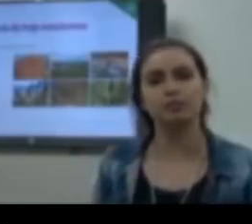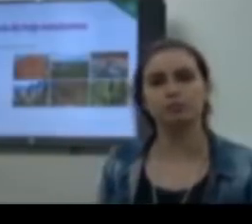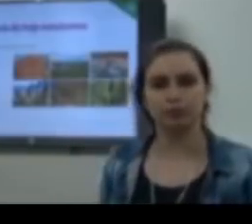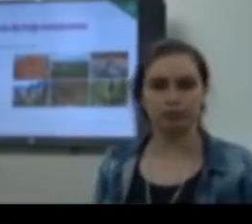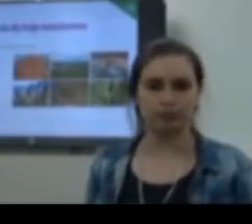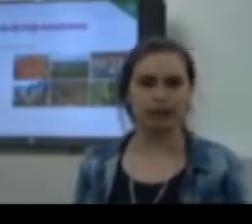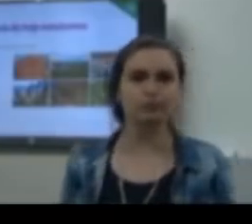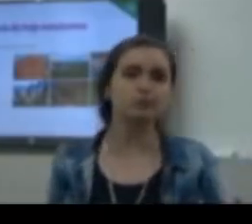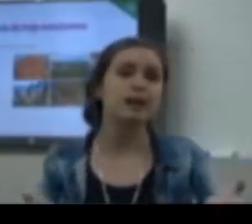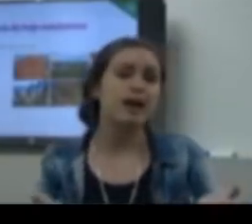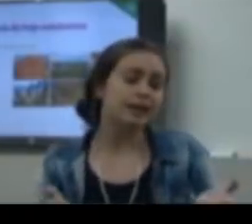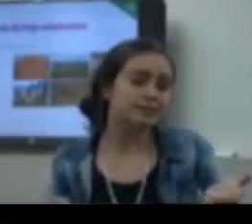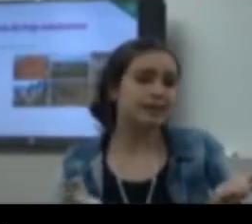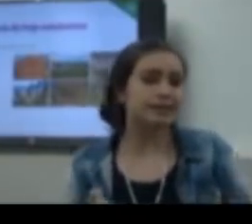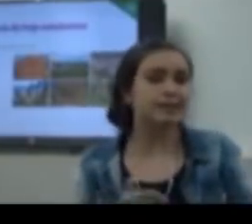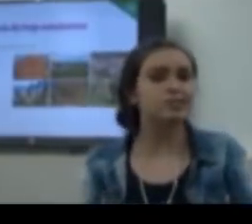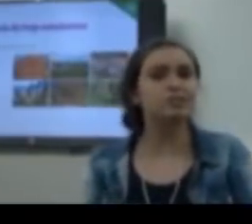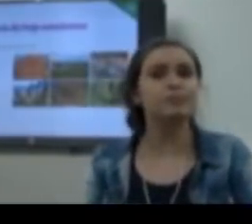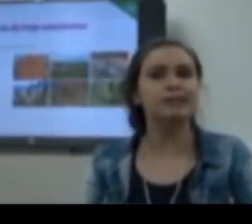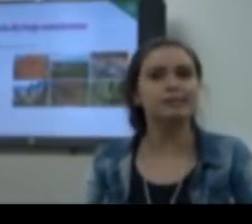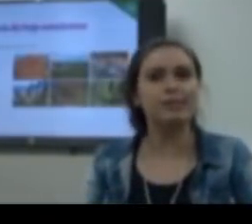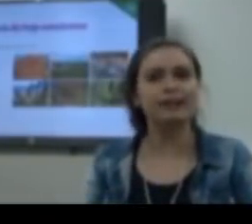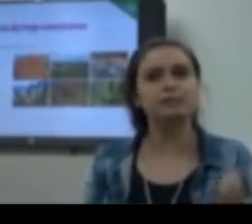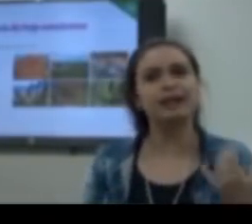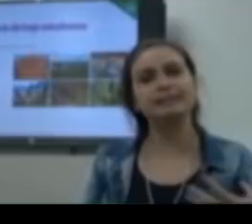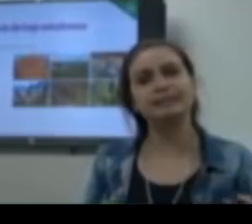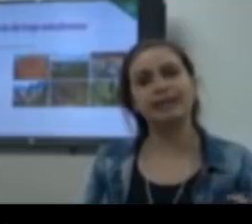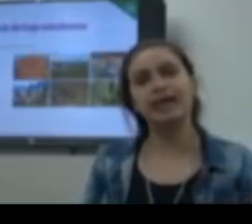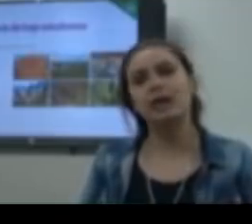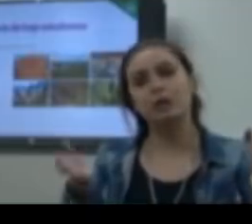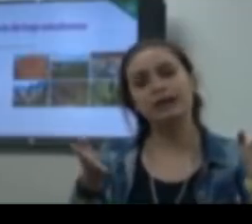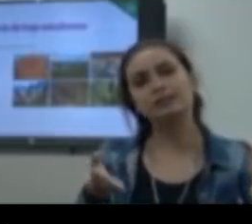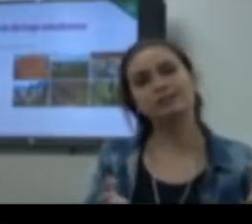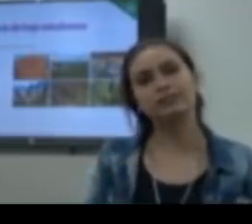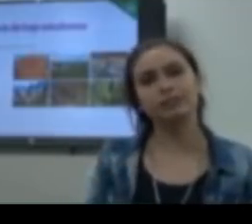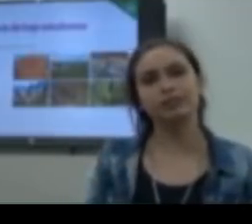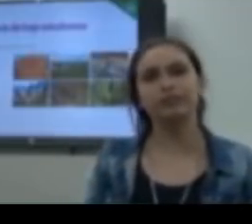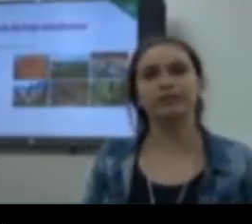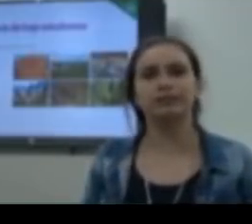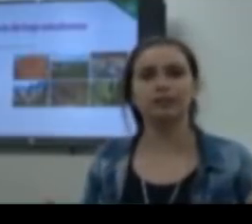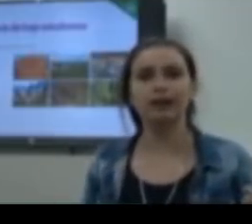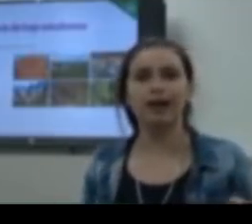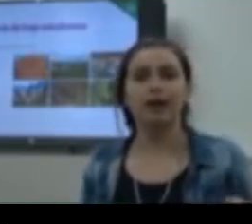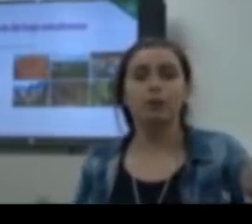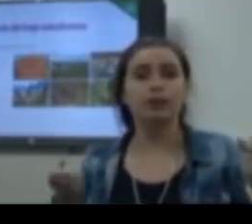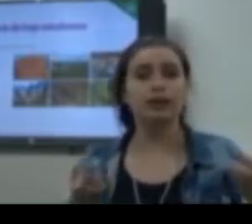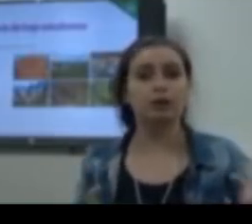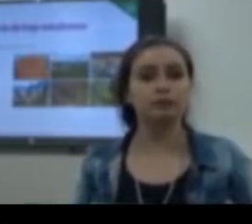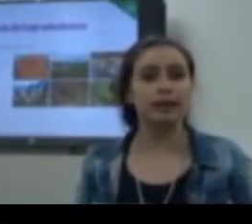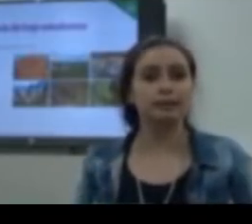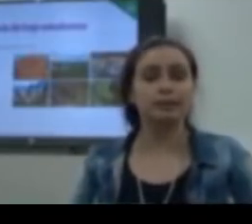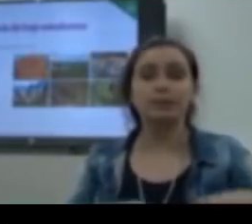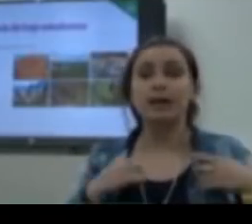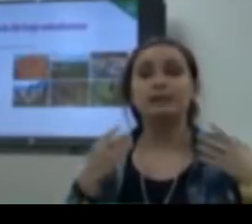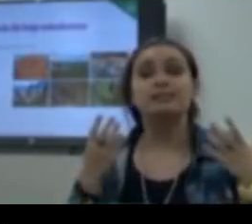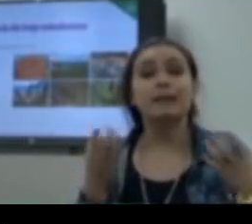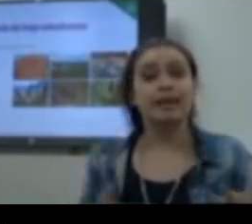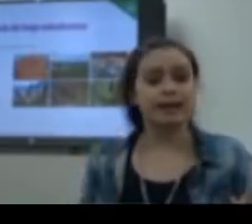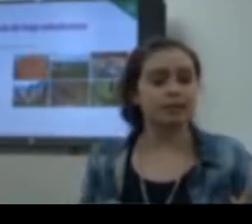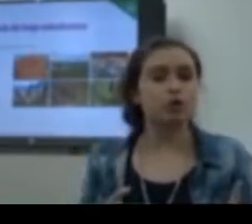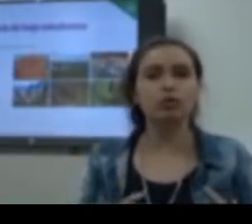pensa nos domínios morfoclimáticos, as características principais para entender quais são as formas de vida que estão lá, o que